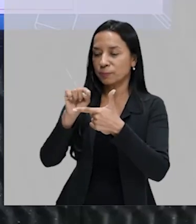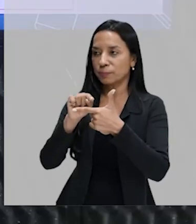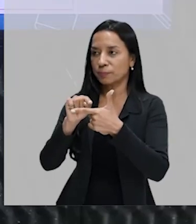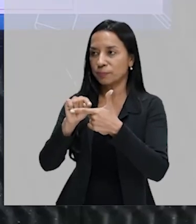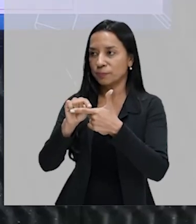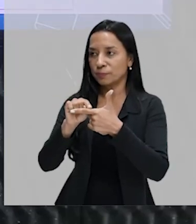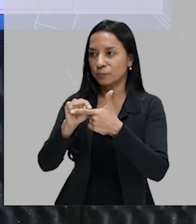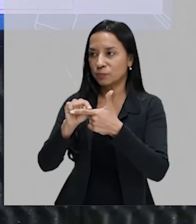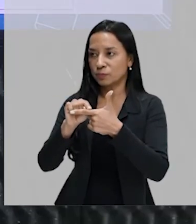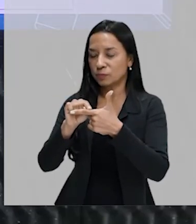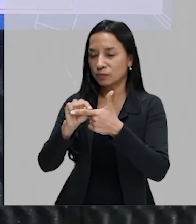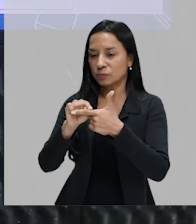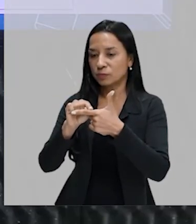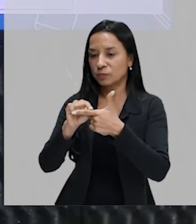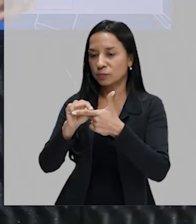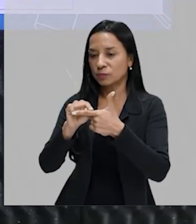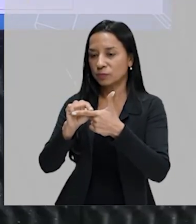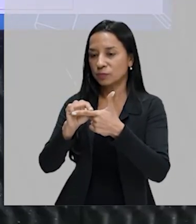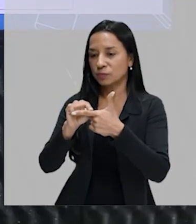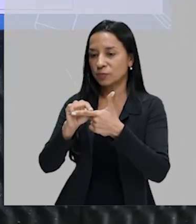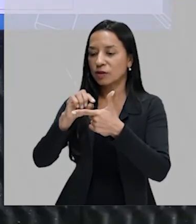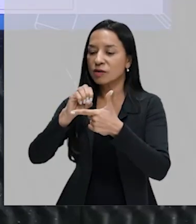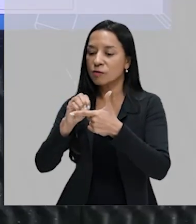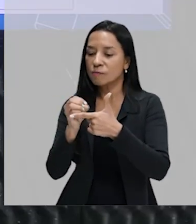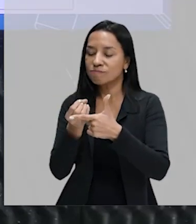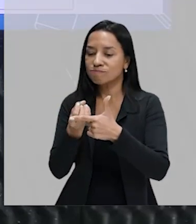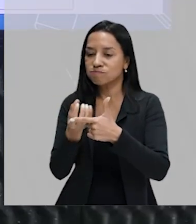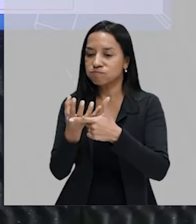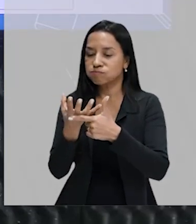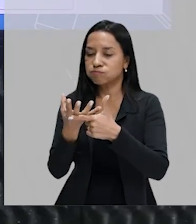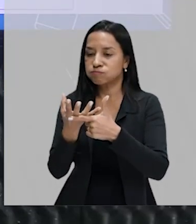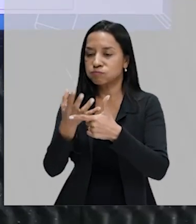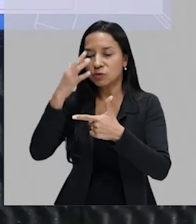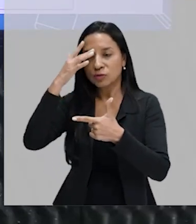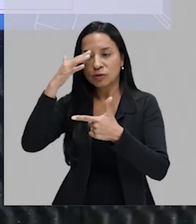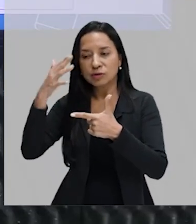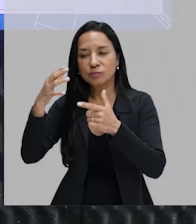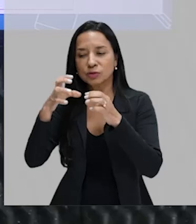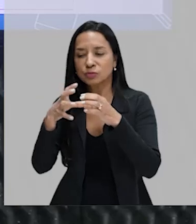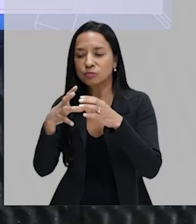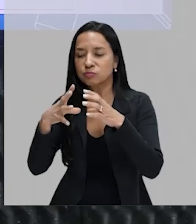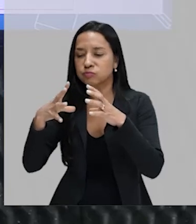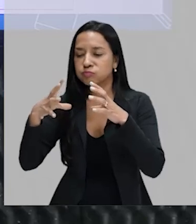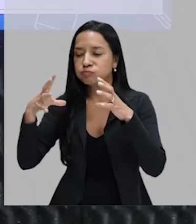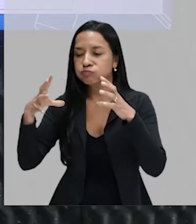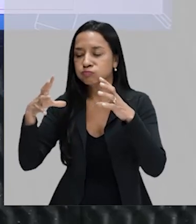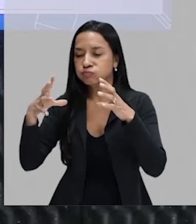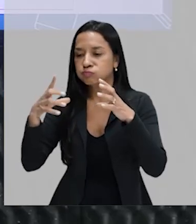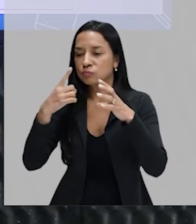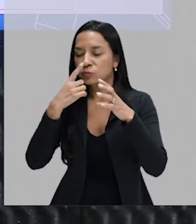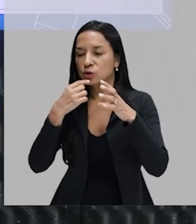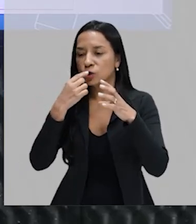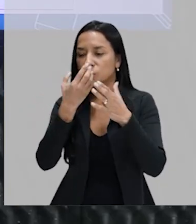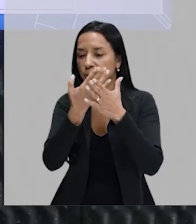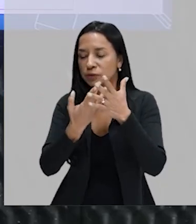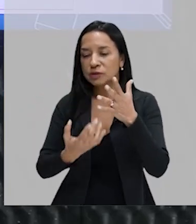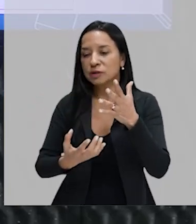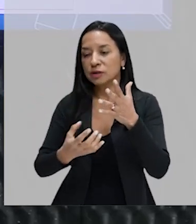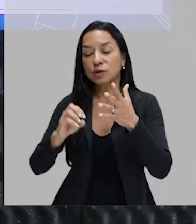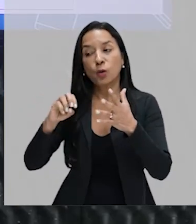cavernoso, juntamente com o corpo esponjoso, ele fique cheio. Imagina um balão cheio de sangue, né? Ou